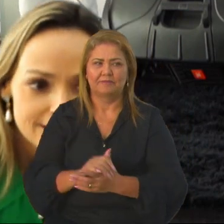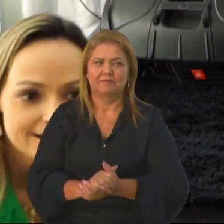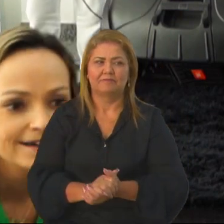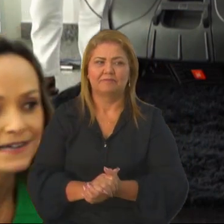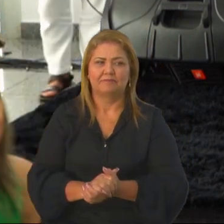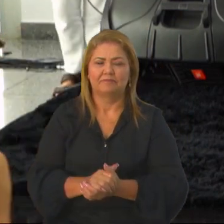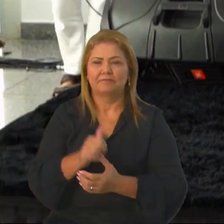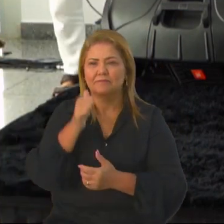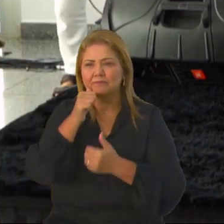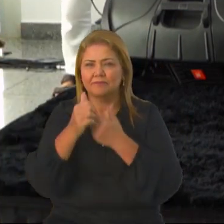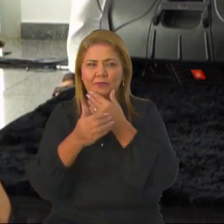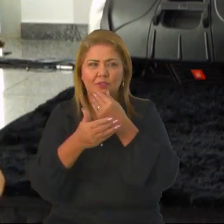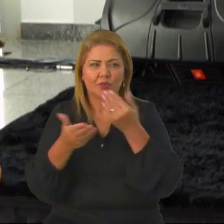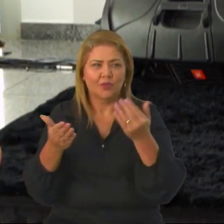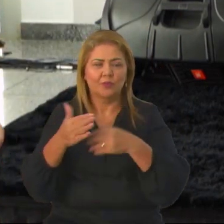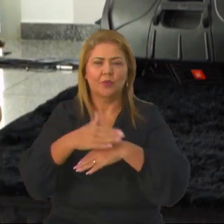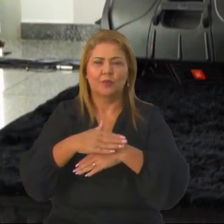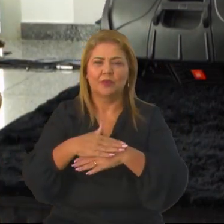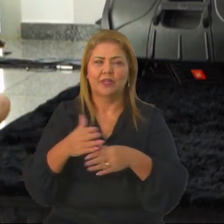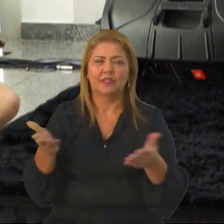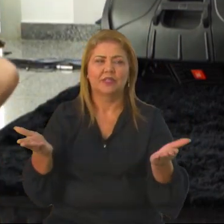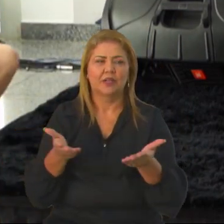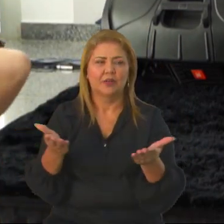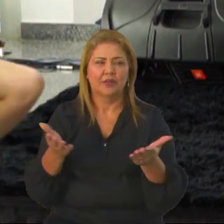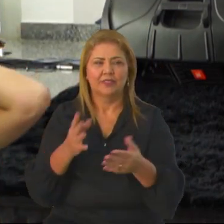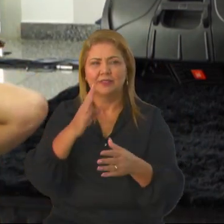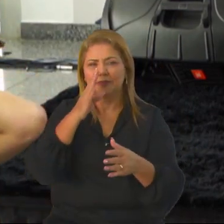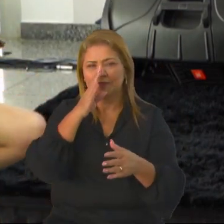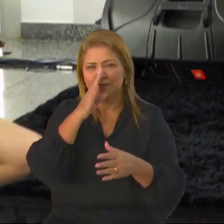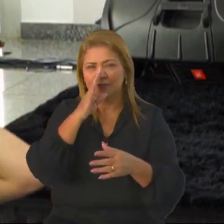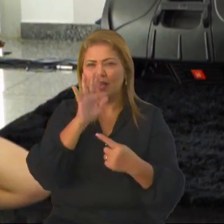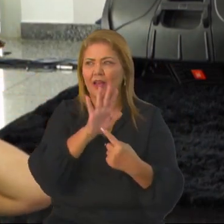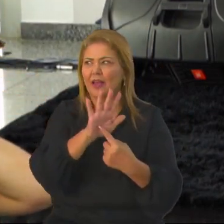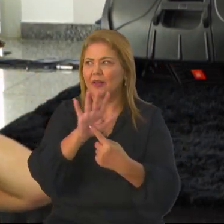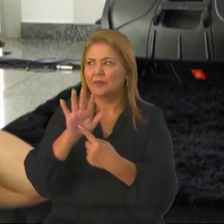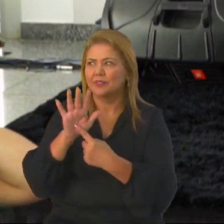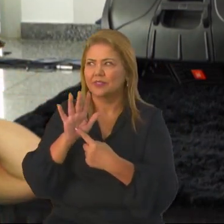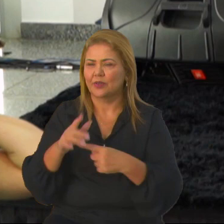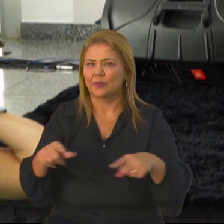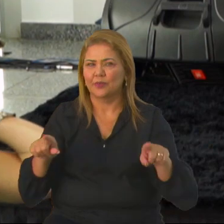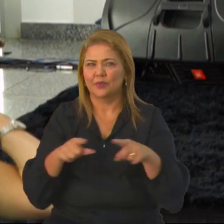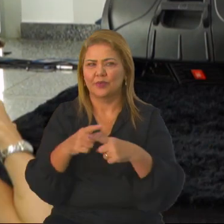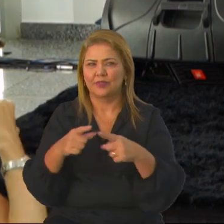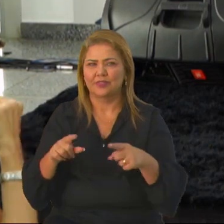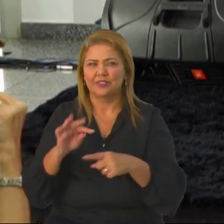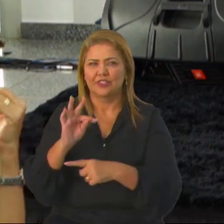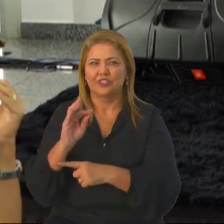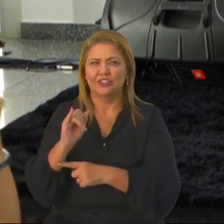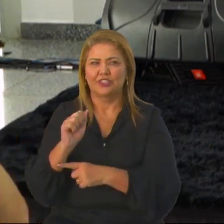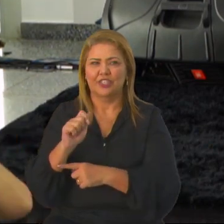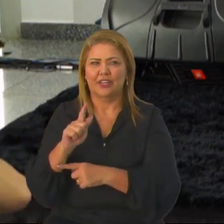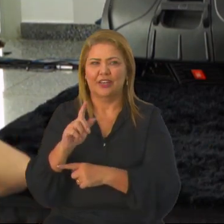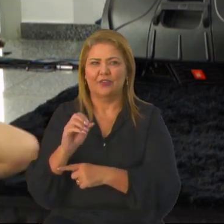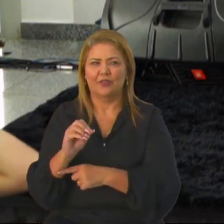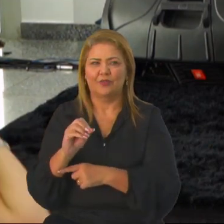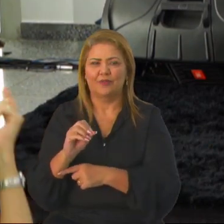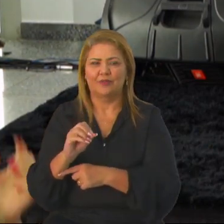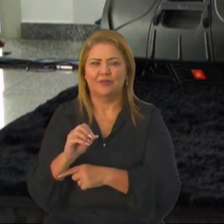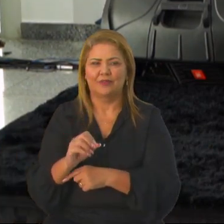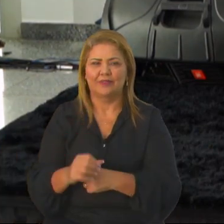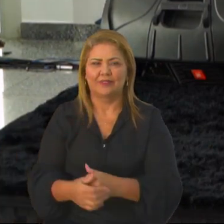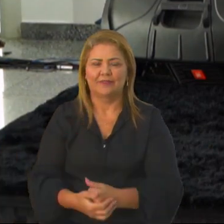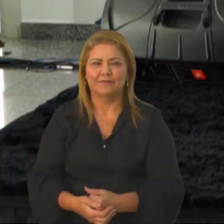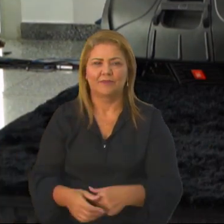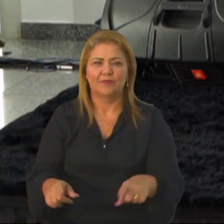Senhoras e senhores, neste momento, assistiremos a uma apresentação musical do servidor Tiago Fernandes, que interpretará